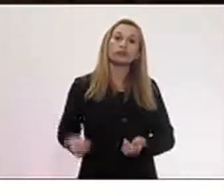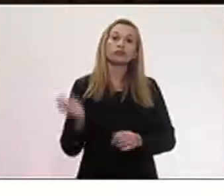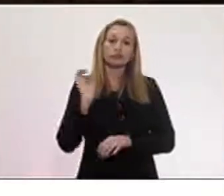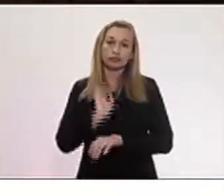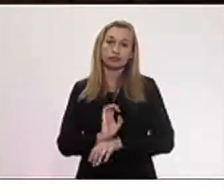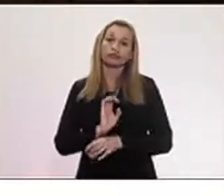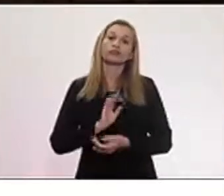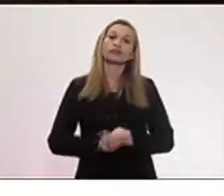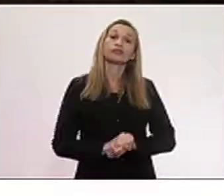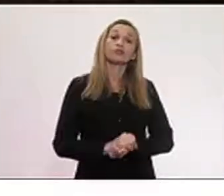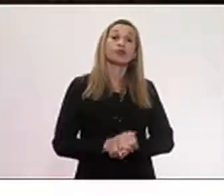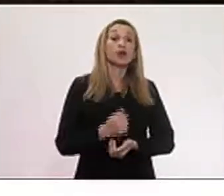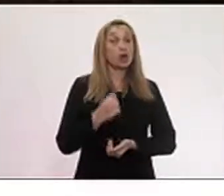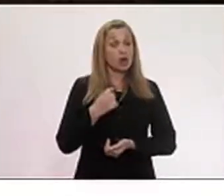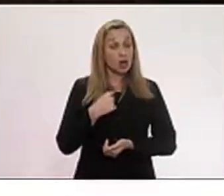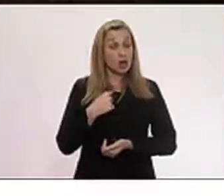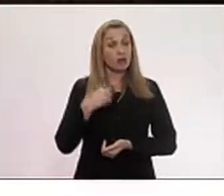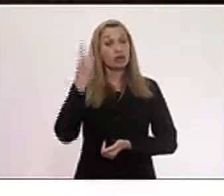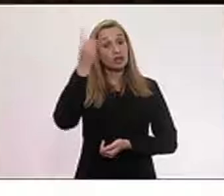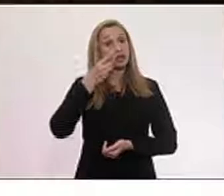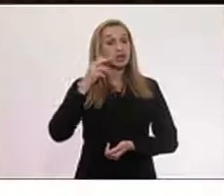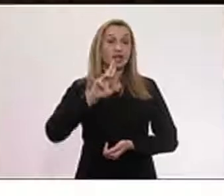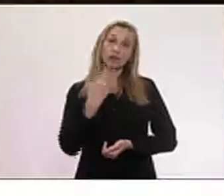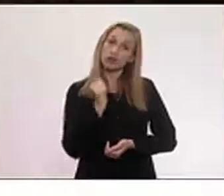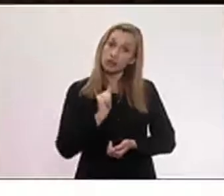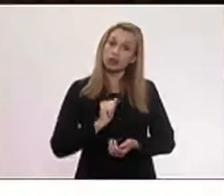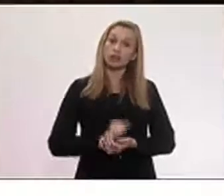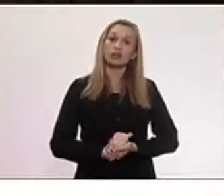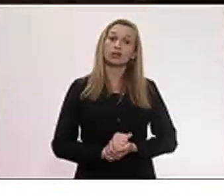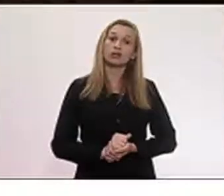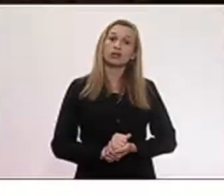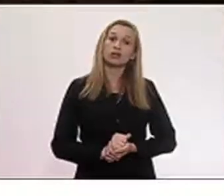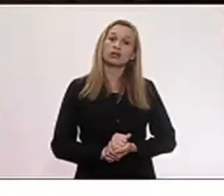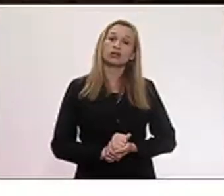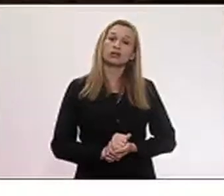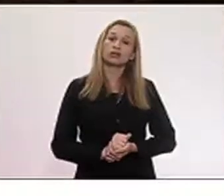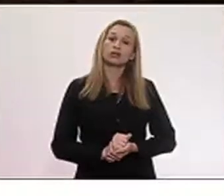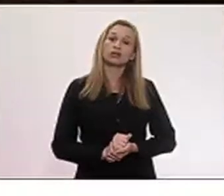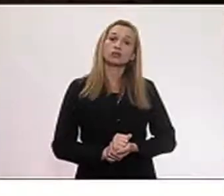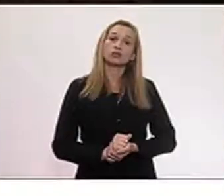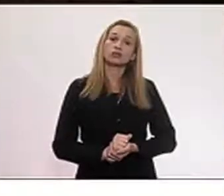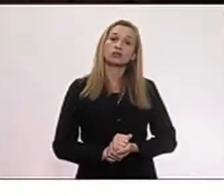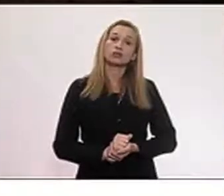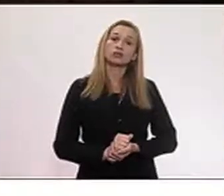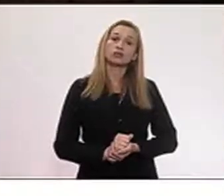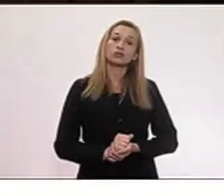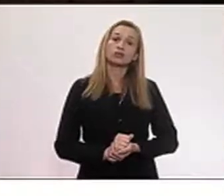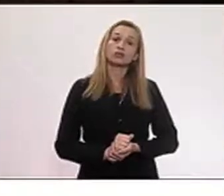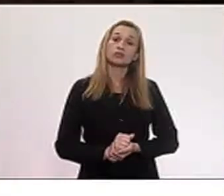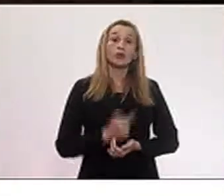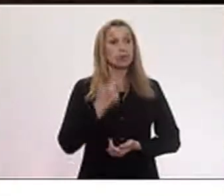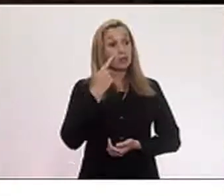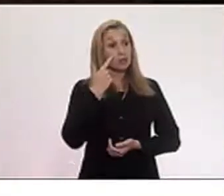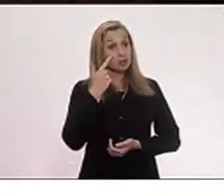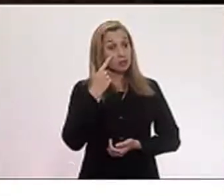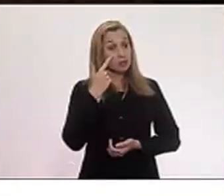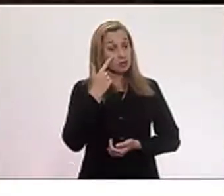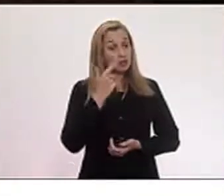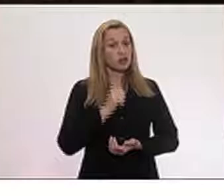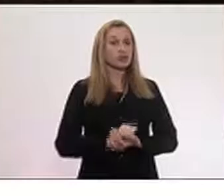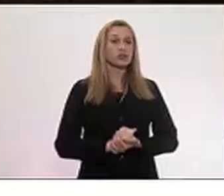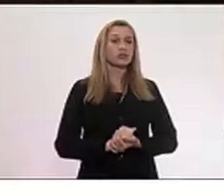estado, eu e a deputada Lucinha nos posicionamos através de documento